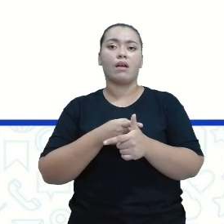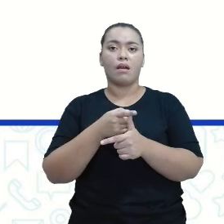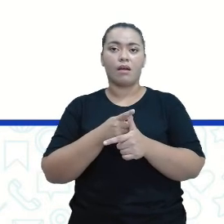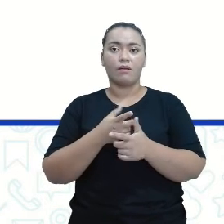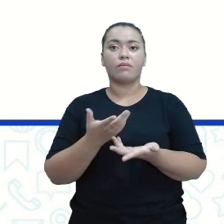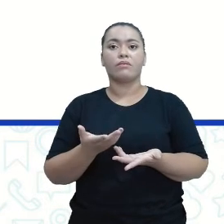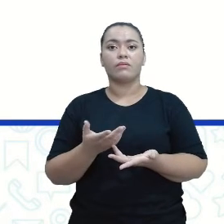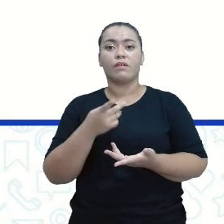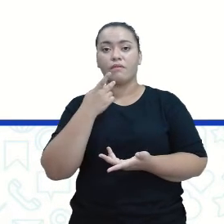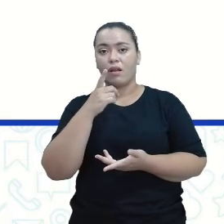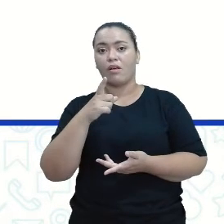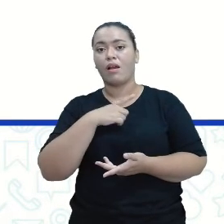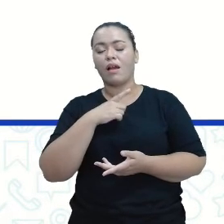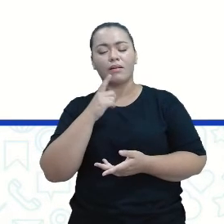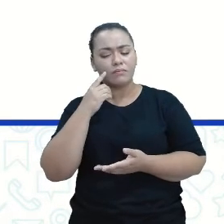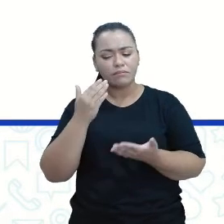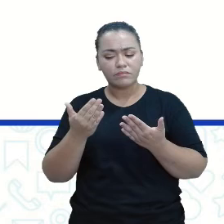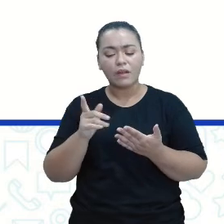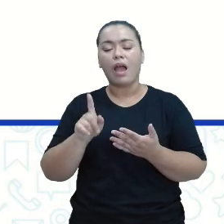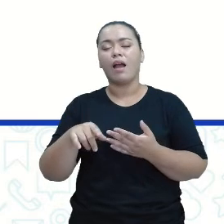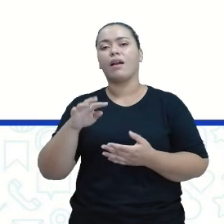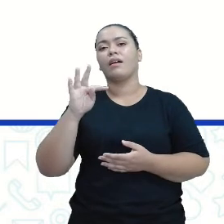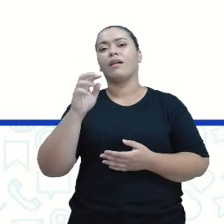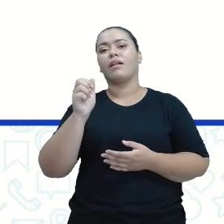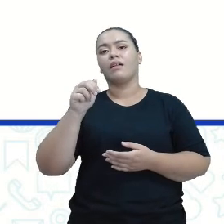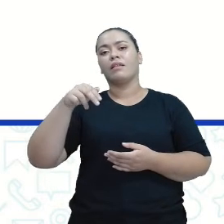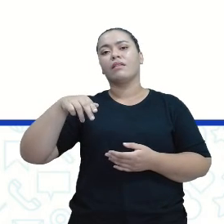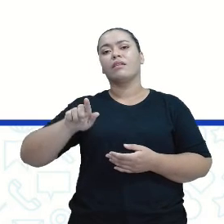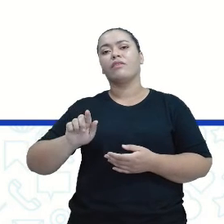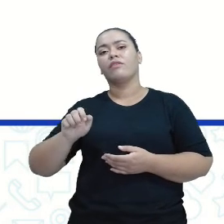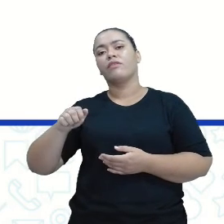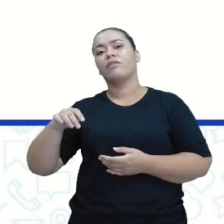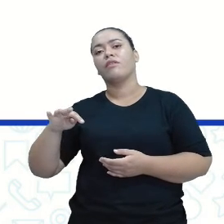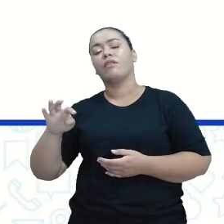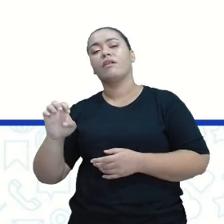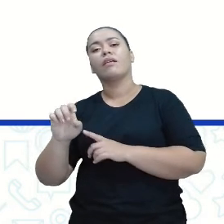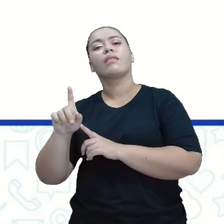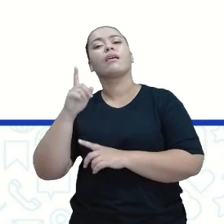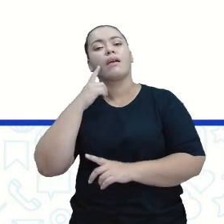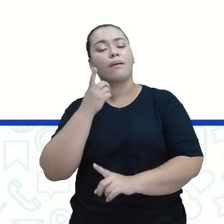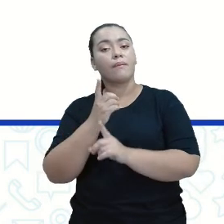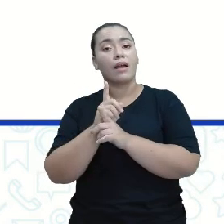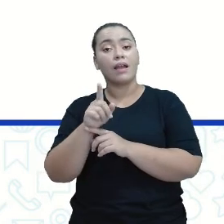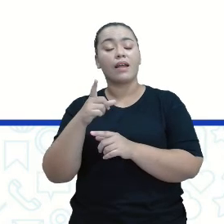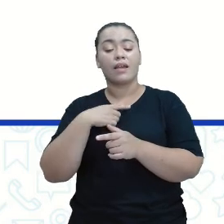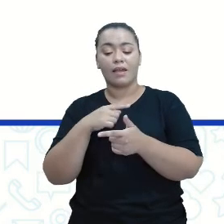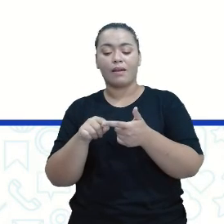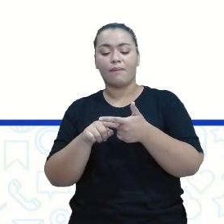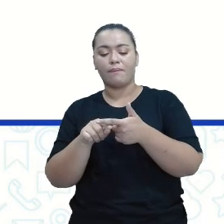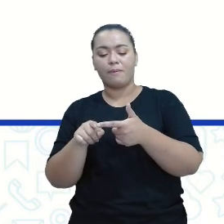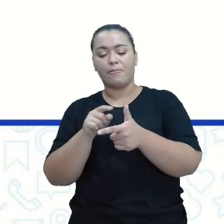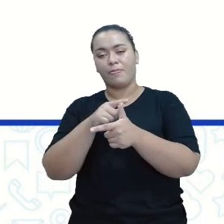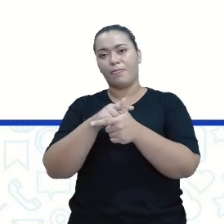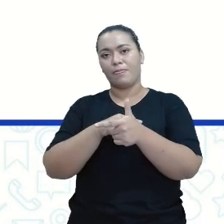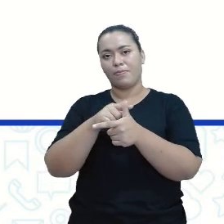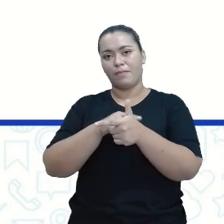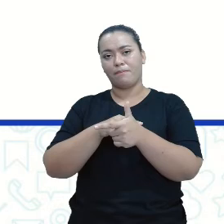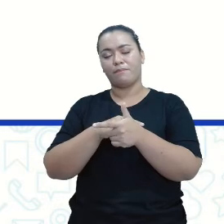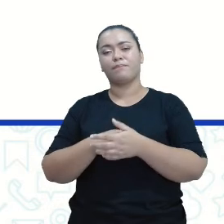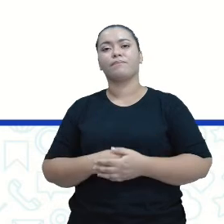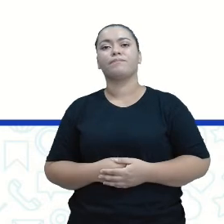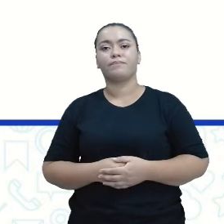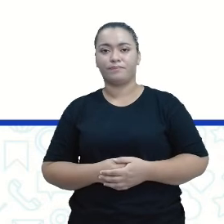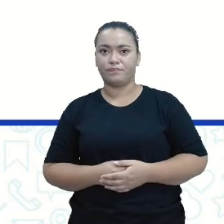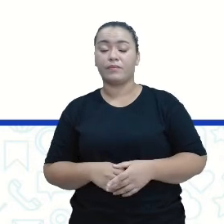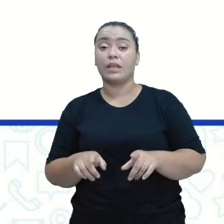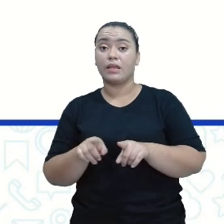que é a tangente, certo? Então, você vai fazer aí a definição de tangente, que é cateto oposto sobre cateto adjacente.